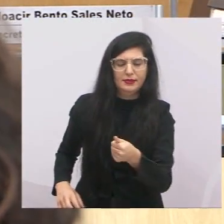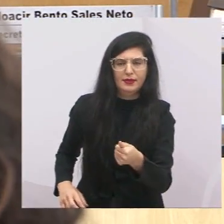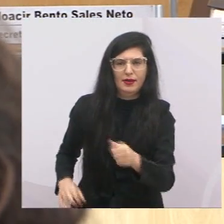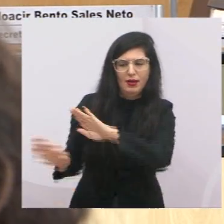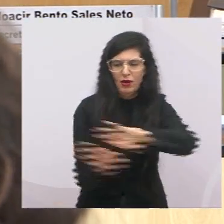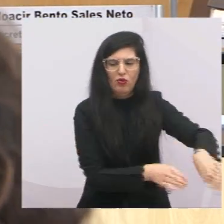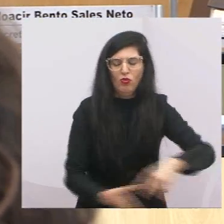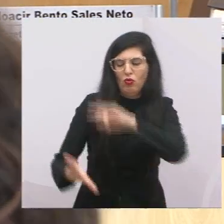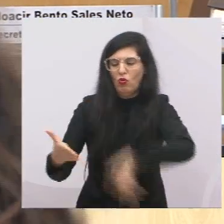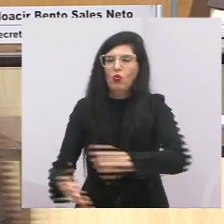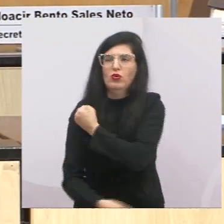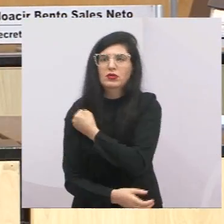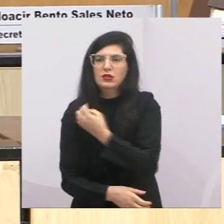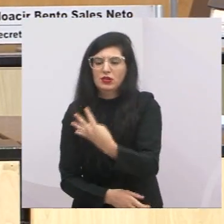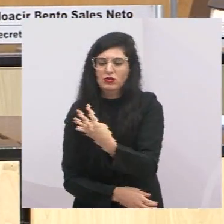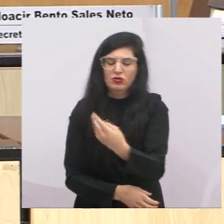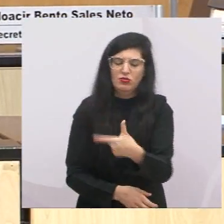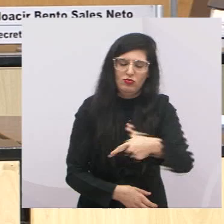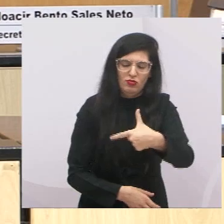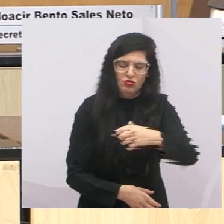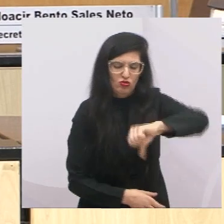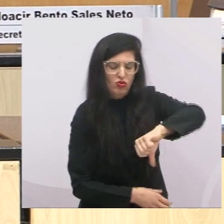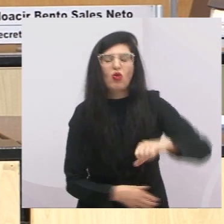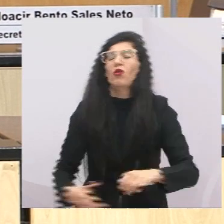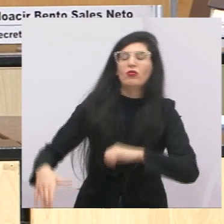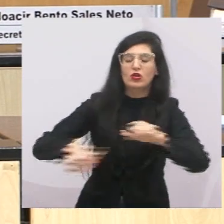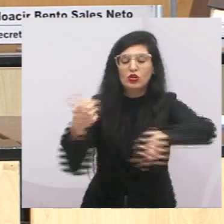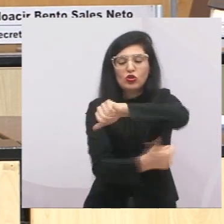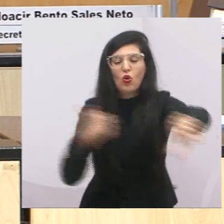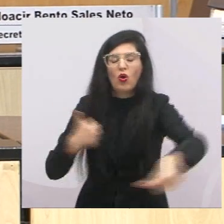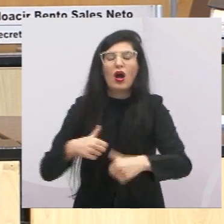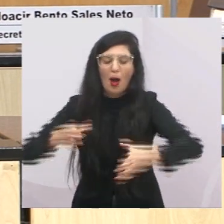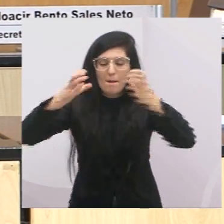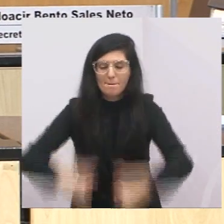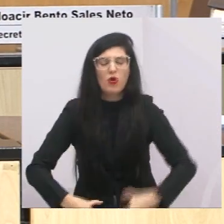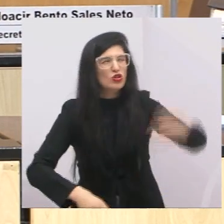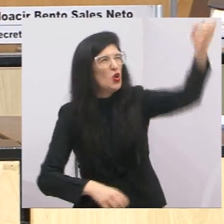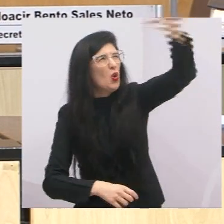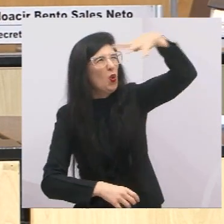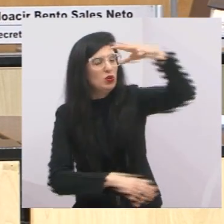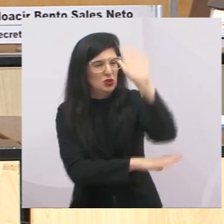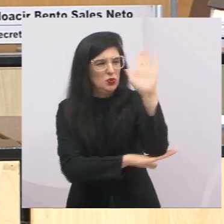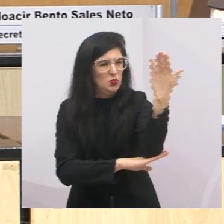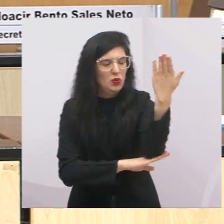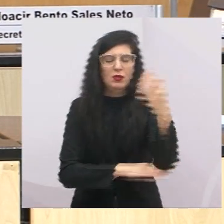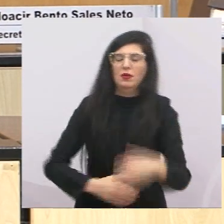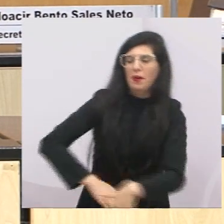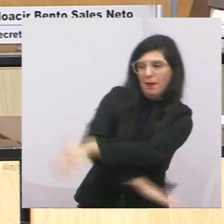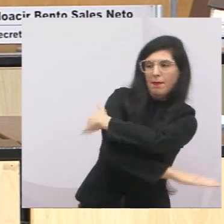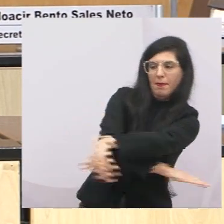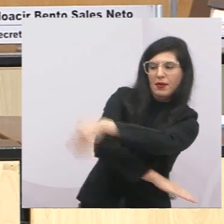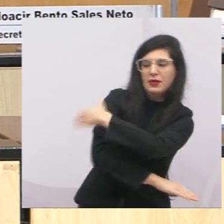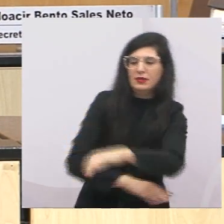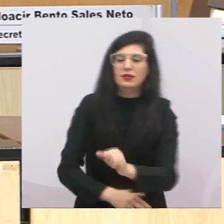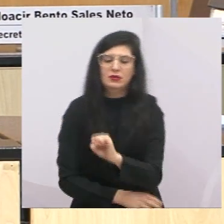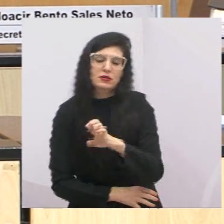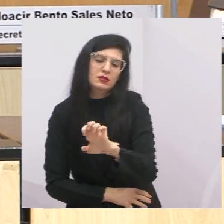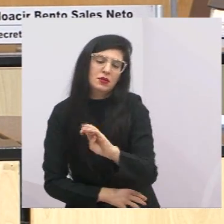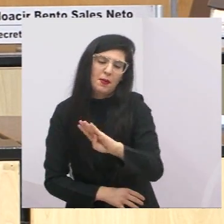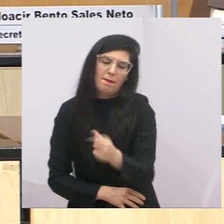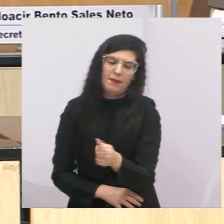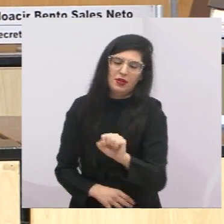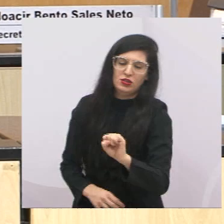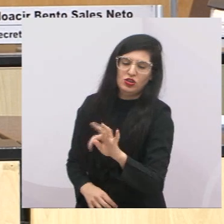A EDP solicitando a substituição de postes de madeira que apresenta risco de queda no canteiro central da Avenida Sebastião Lopes, em frente ao